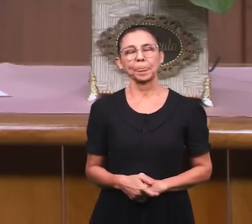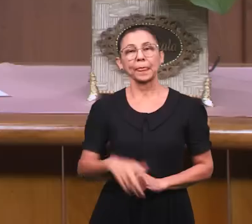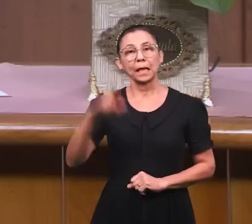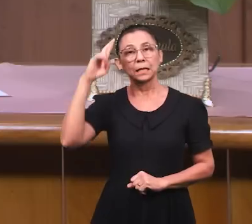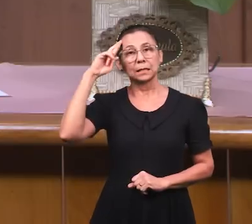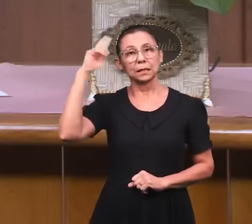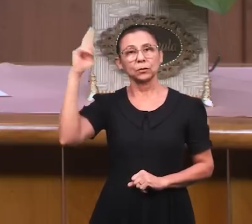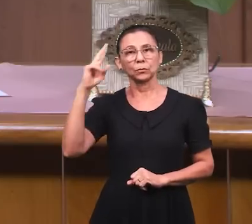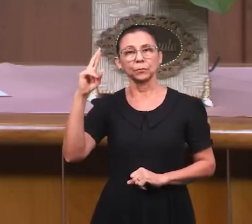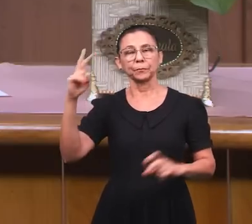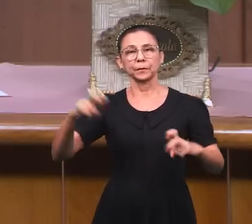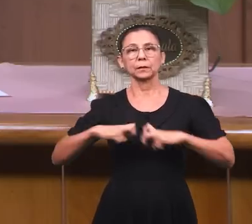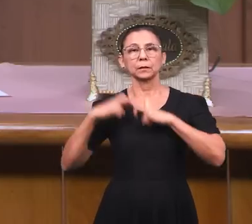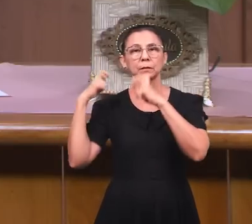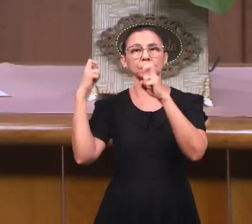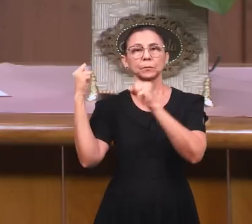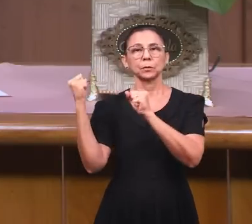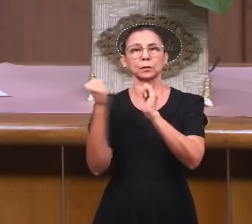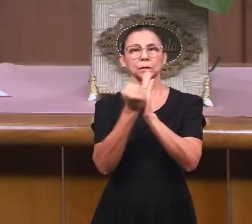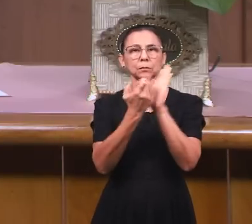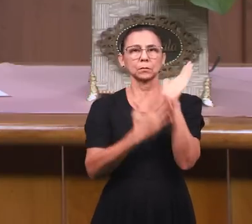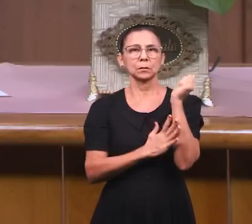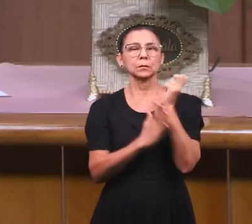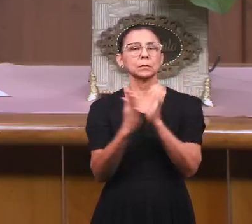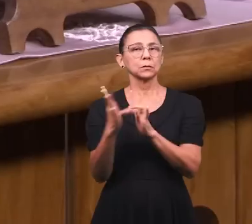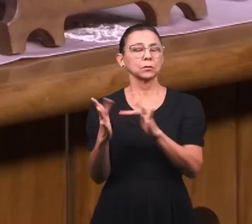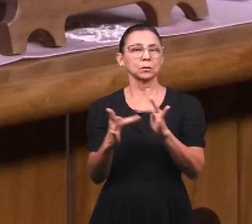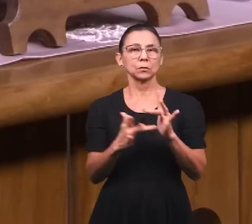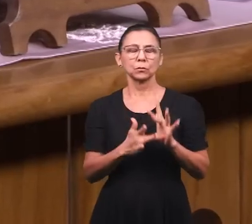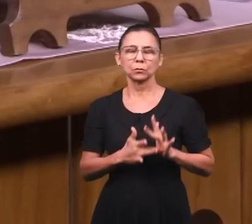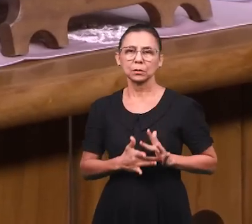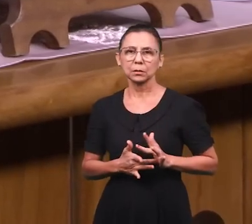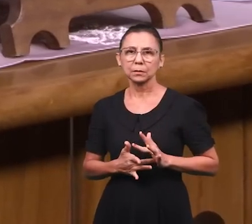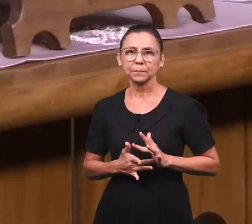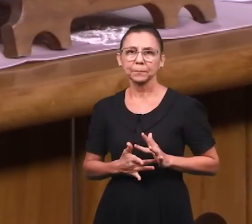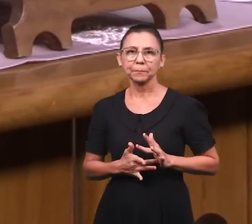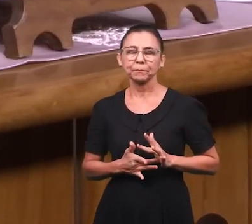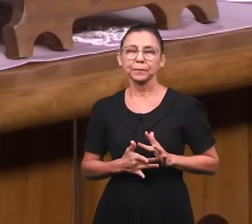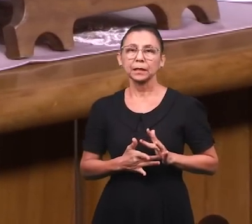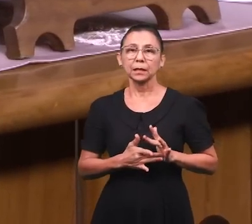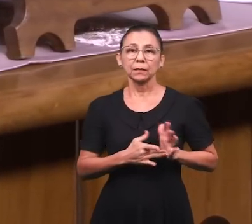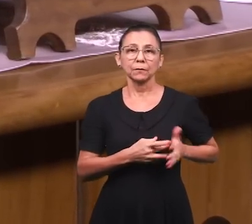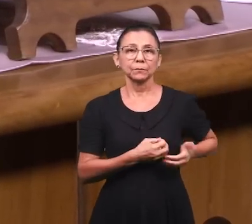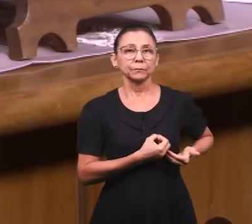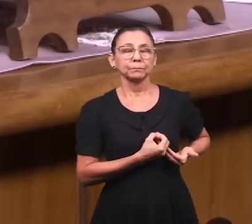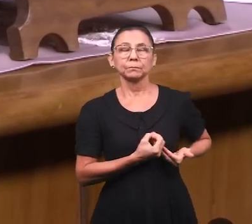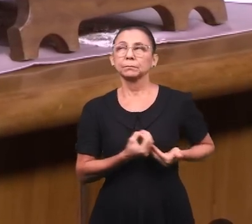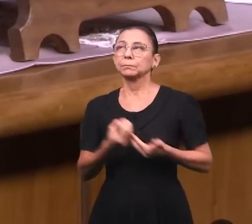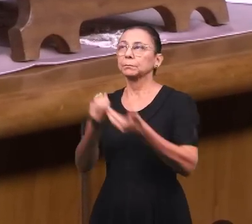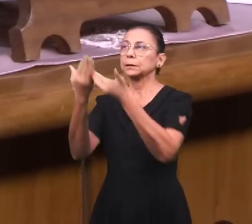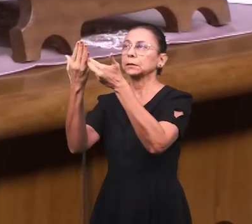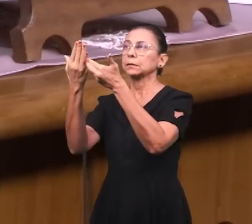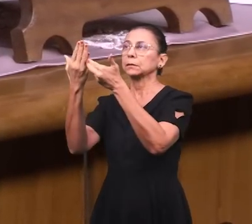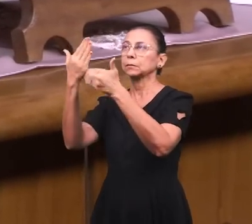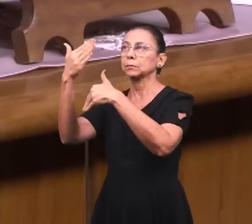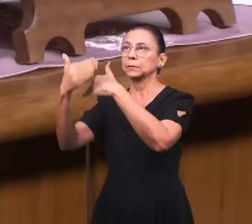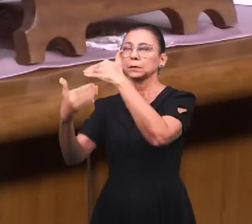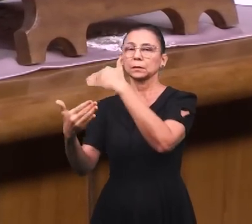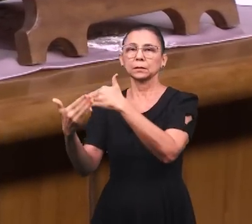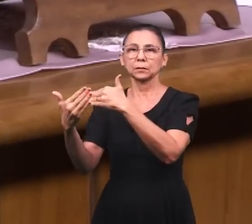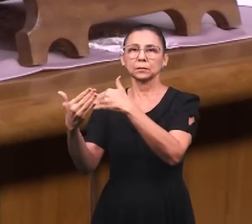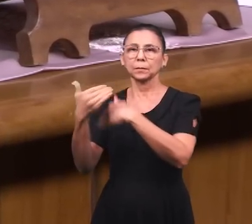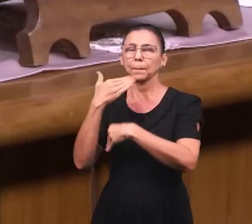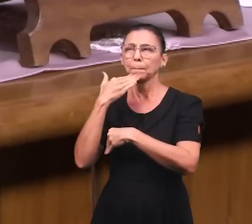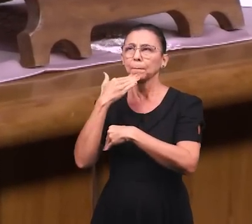Senhor, nós clamamos pelo poder que há no sangue de Jesus, quando apresentamos as nossas vidas diante da Tua